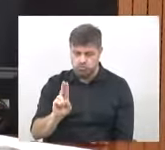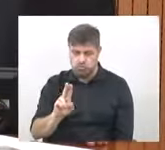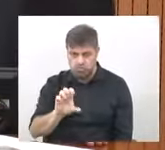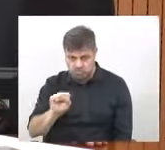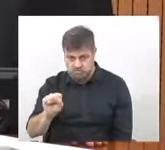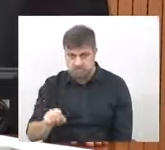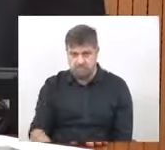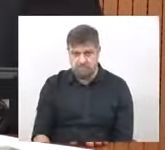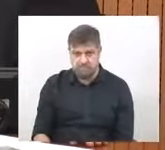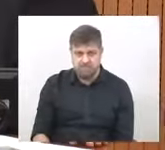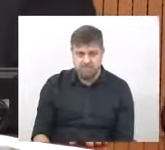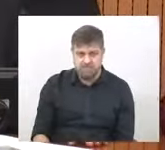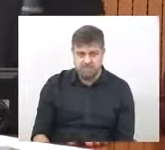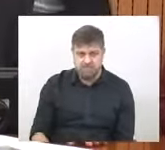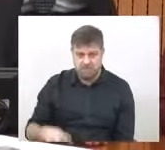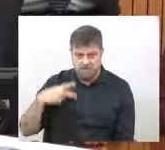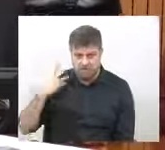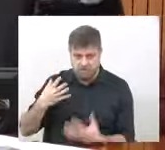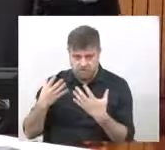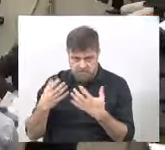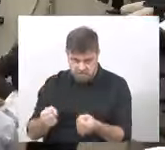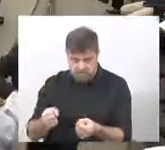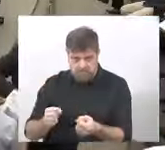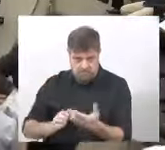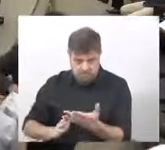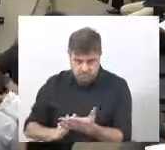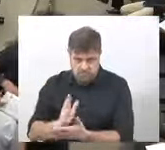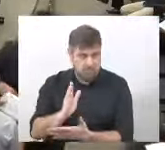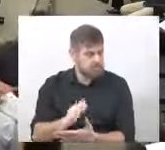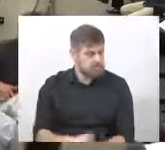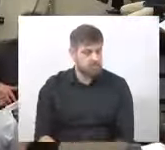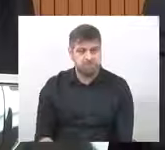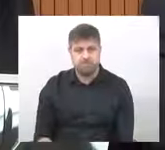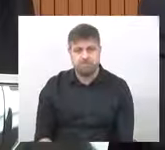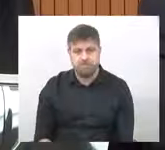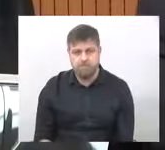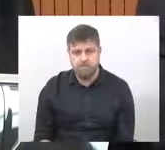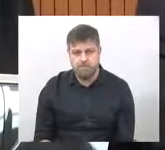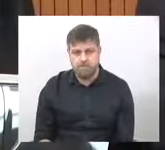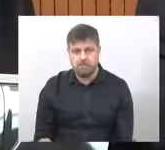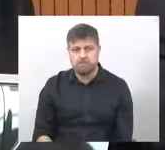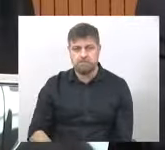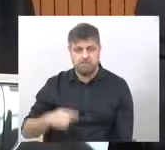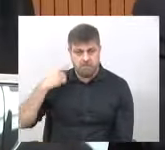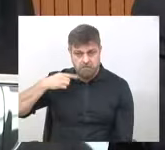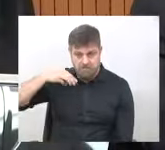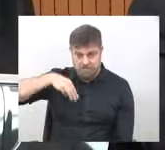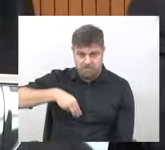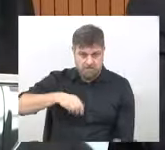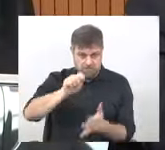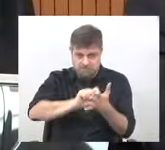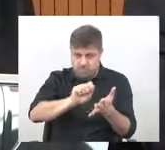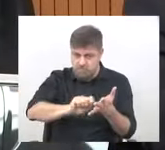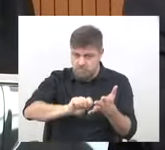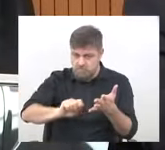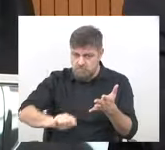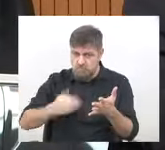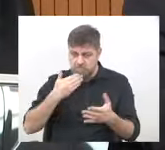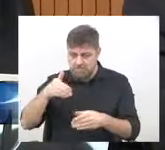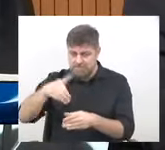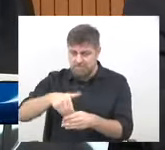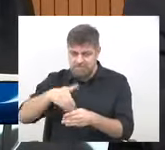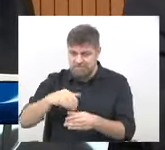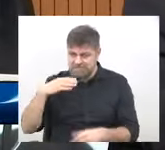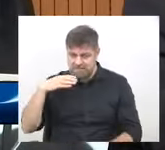Em favoráveis, permaneçam como estão. Aprovado. 2852, senhor Marcos Bernardelli, requerendo tramitação em regime de urgência do